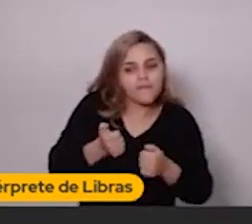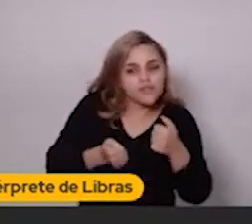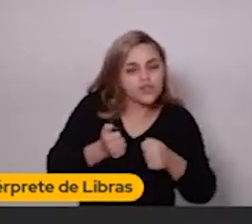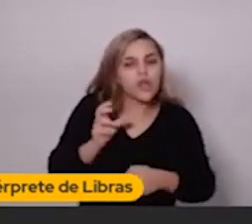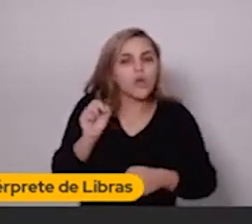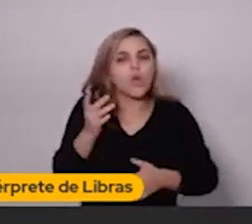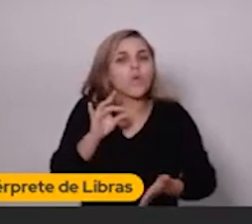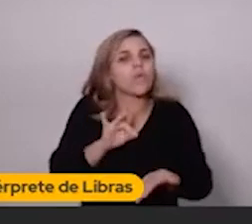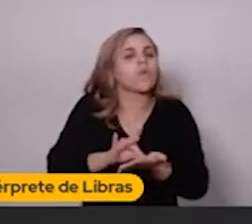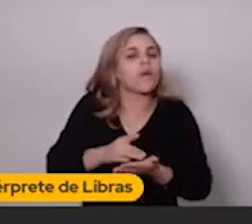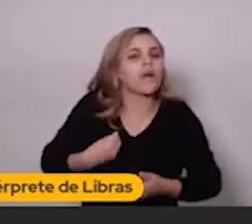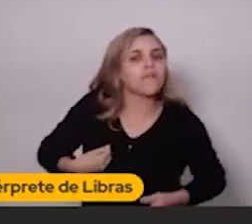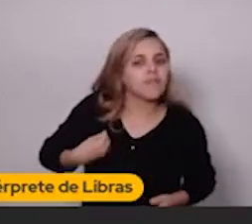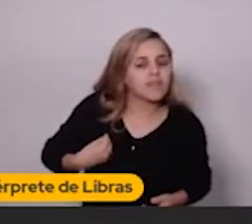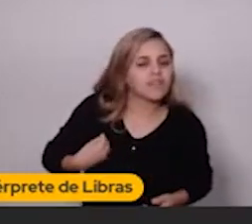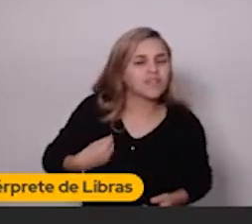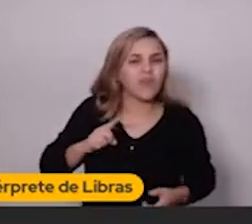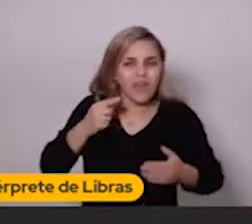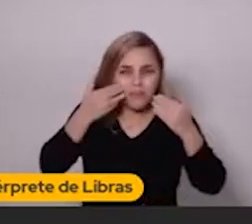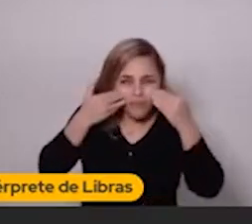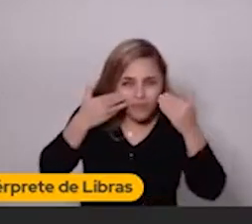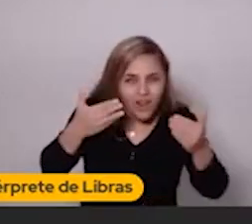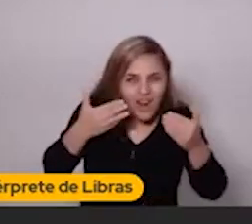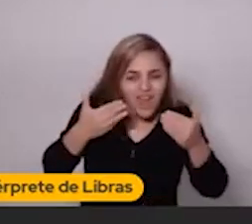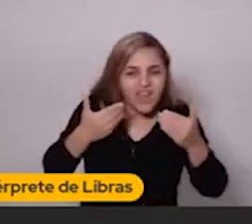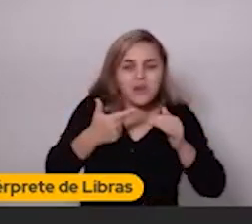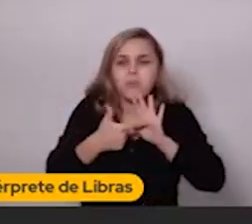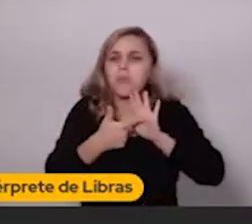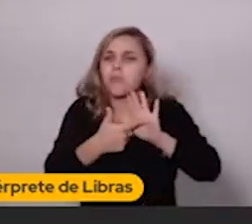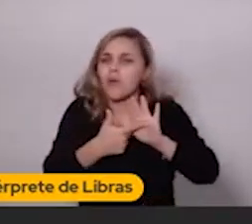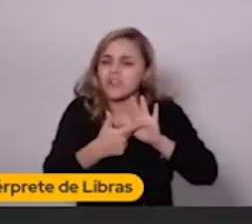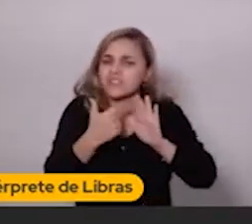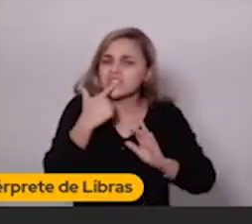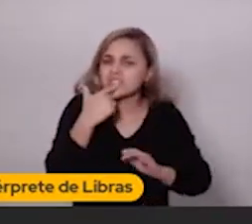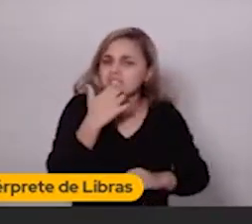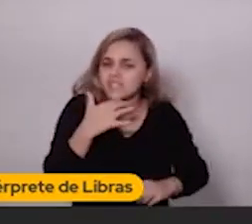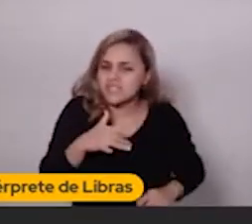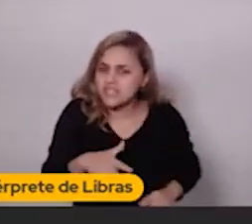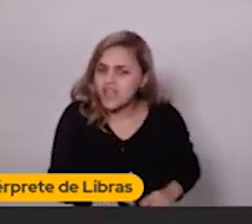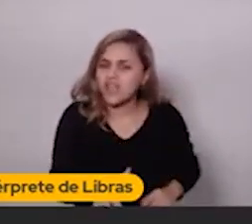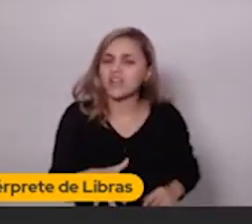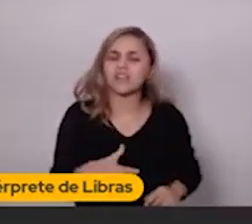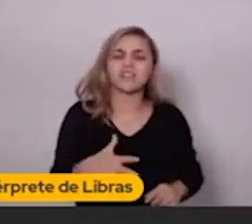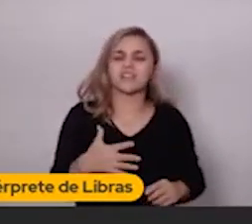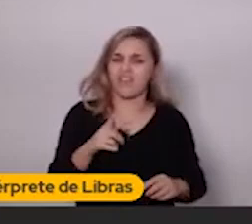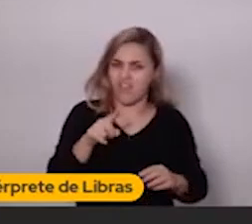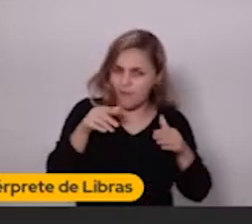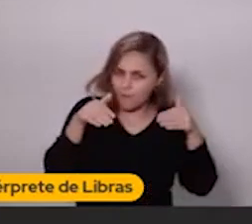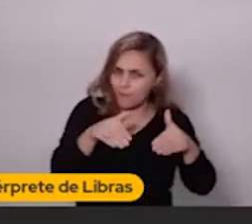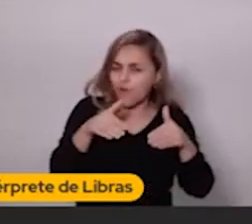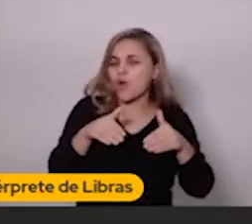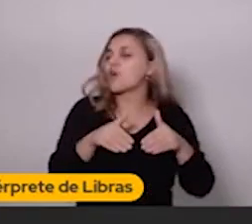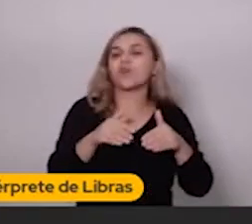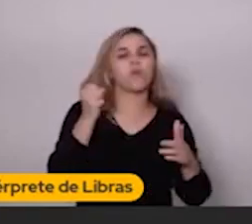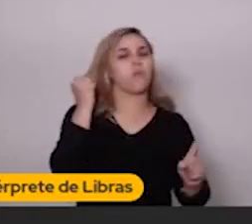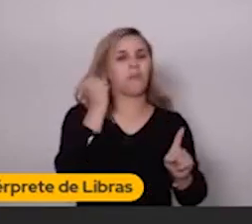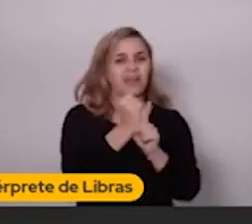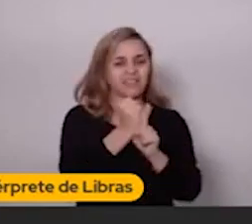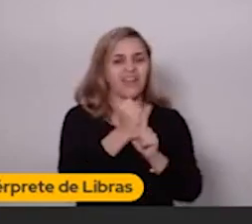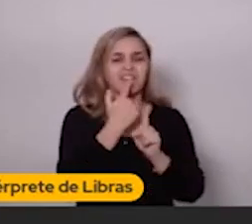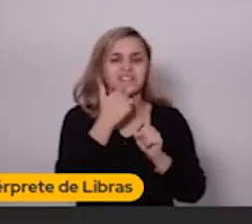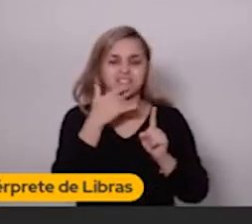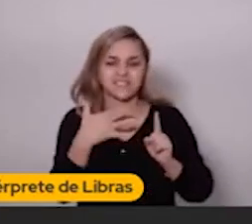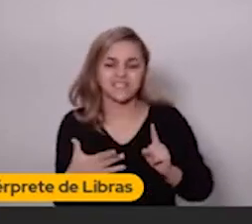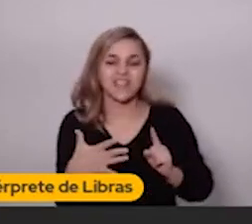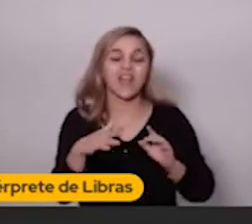é vida real? É muito explícito? Quanto sangue é mostrado? O foco do vídeo é mostrar o sangue? Contexto, né? É diferente